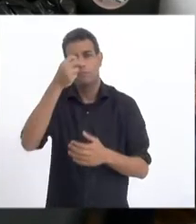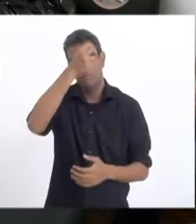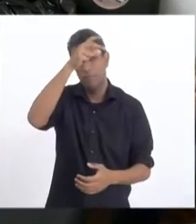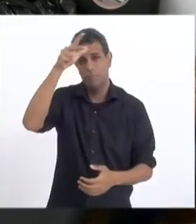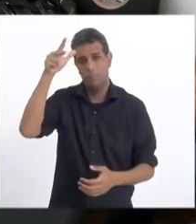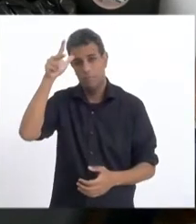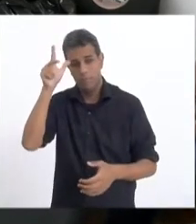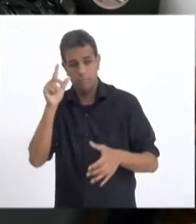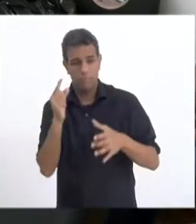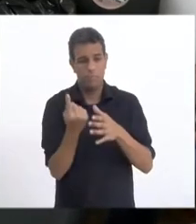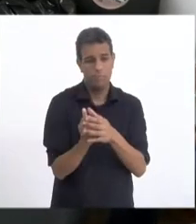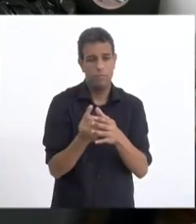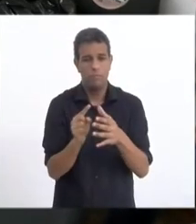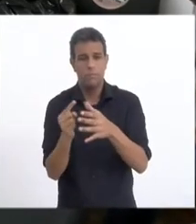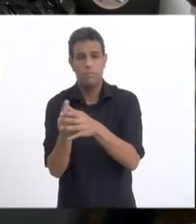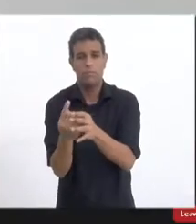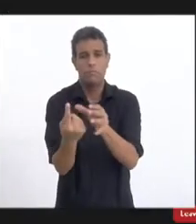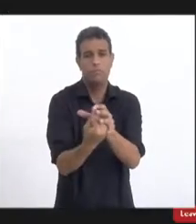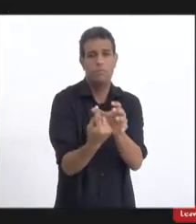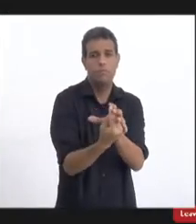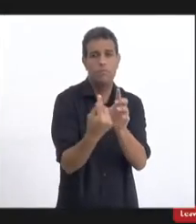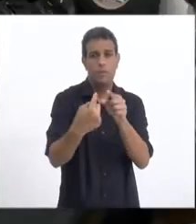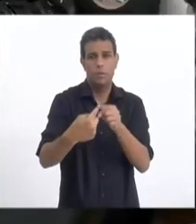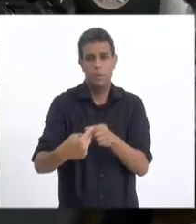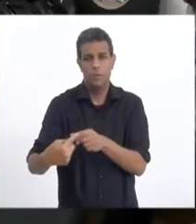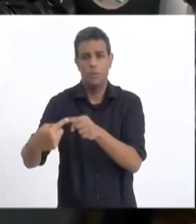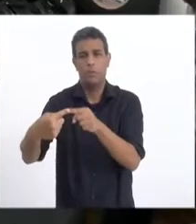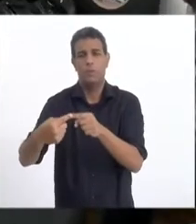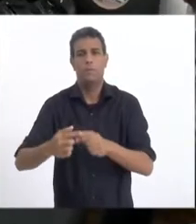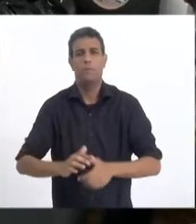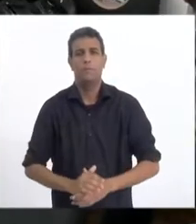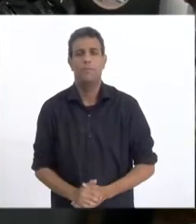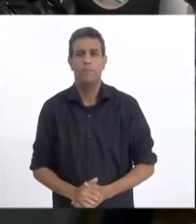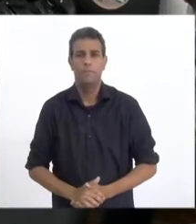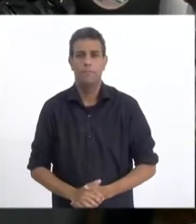também, junto ao governo do estado. Lá de baixo que está vazando.